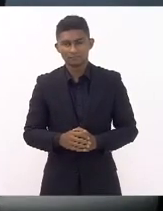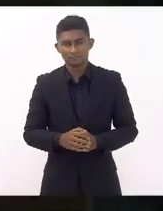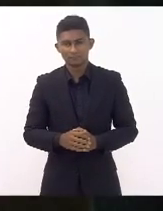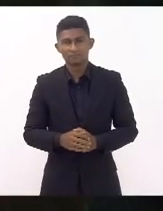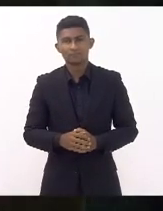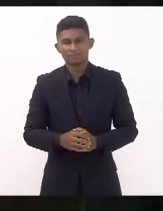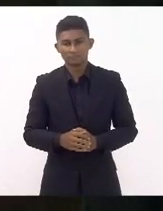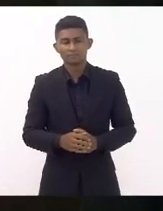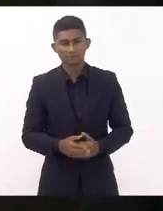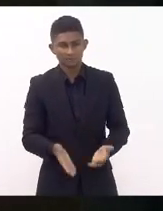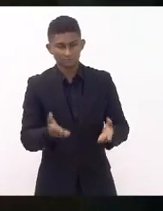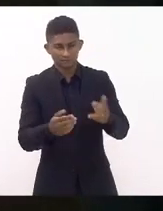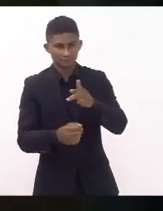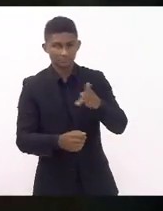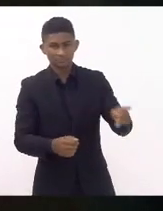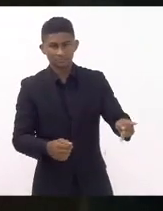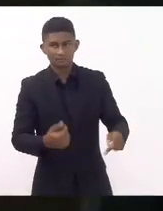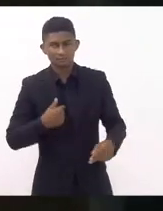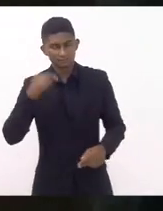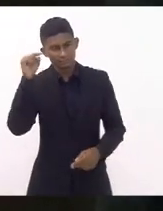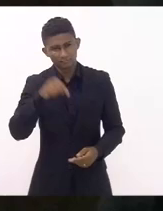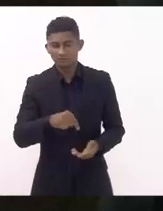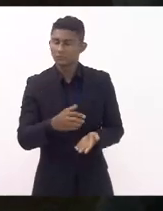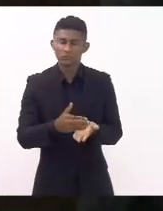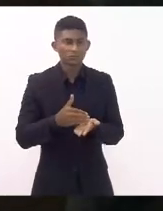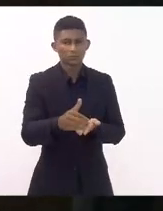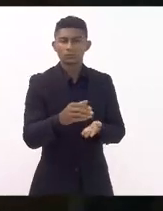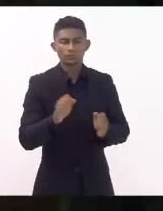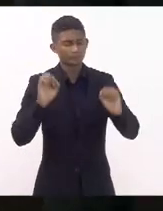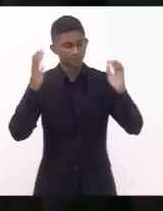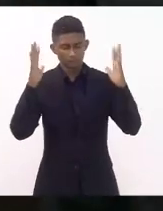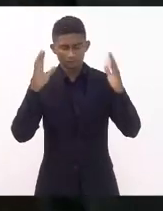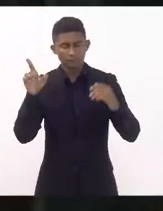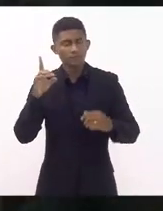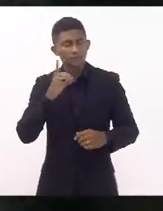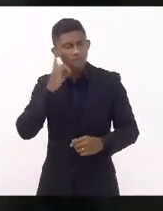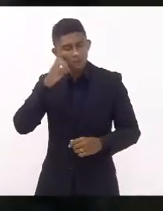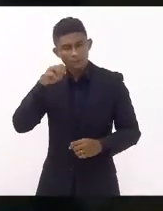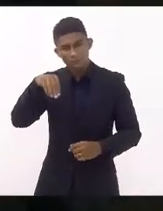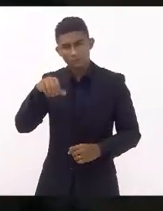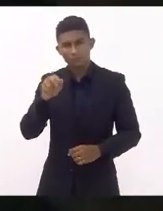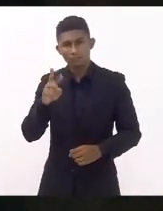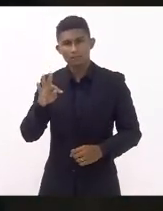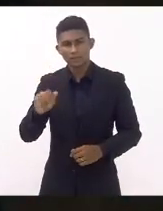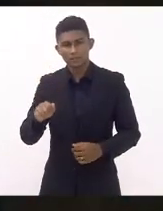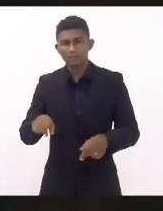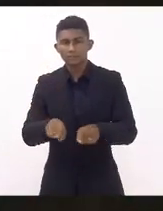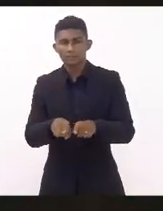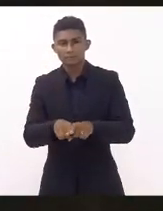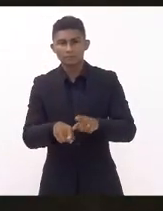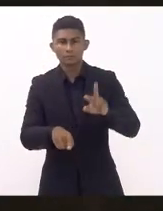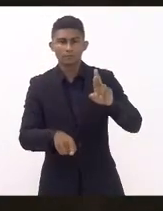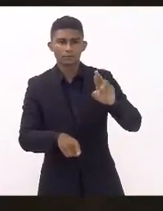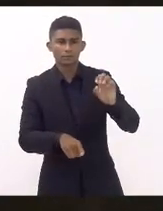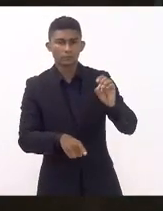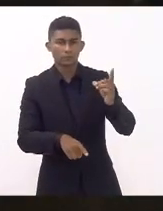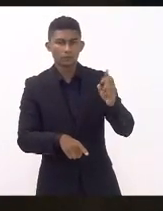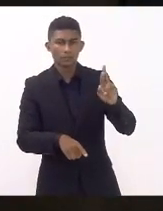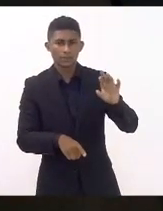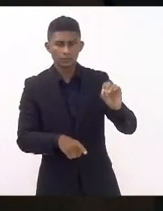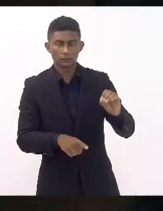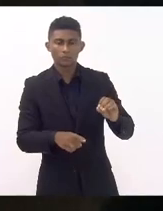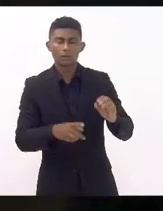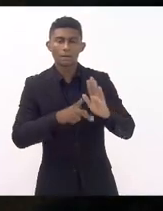Senhor presidente, quero começar parabenizando a deputada Marta Rocha, o deputado Rodrigo Amorim, por esses projetos que